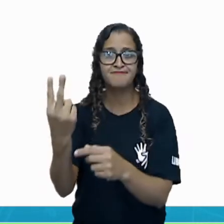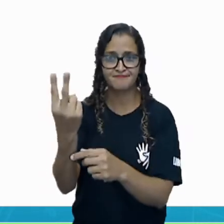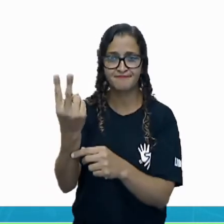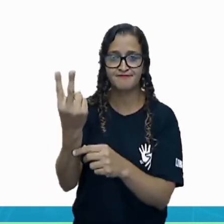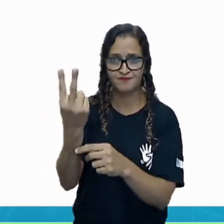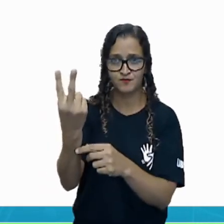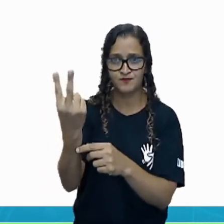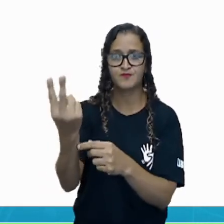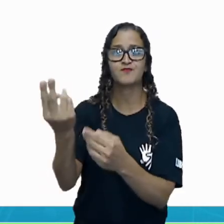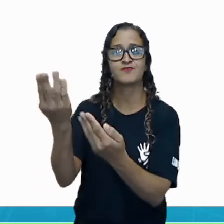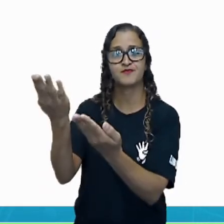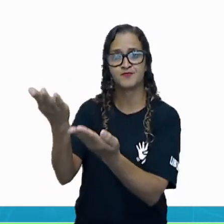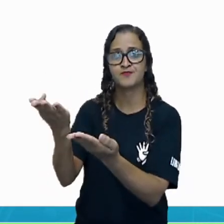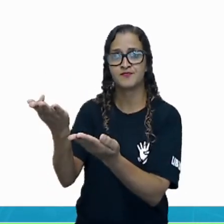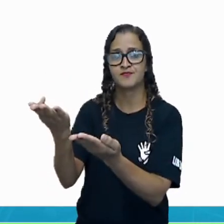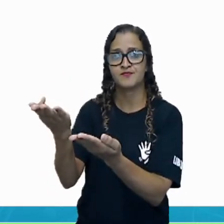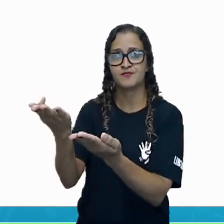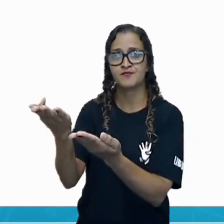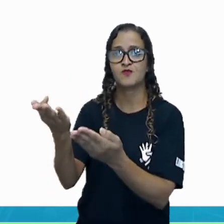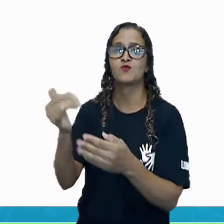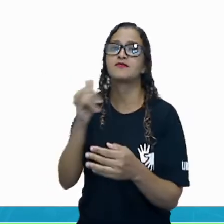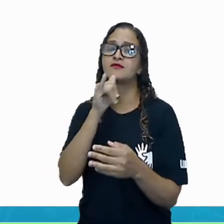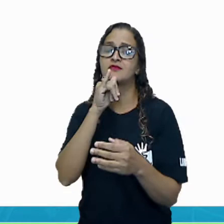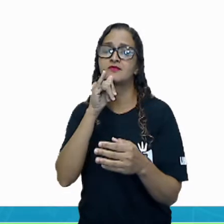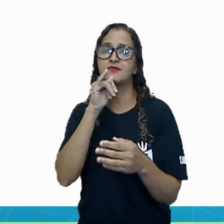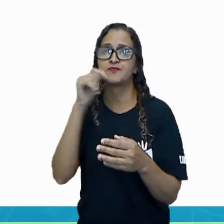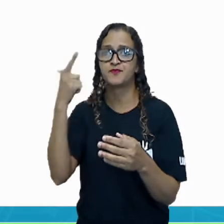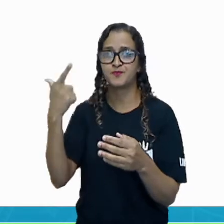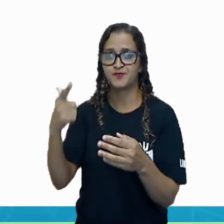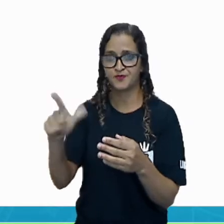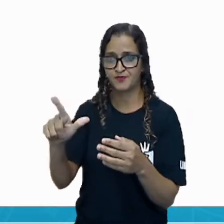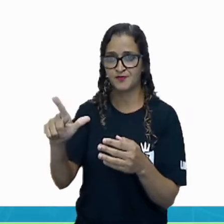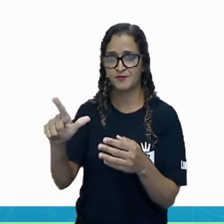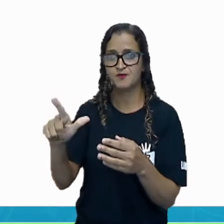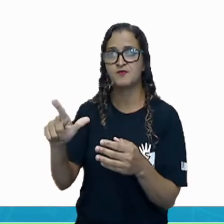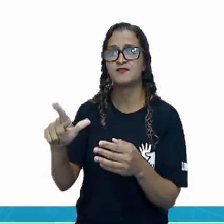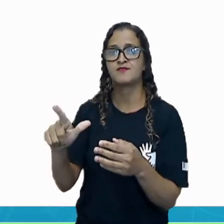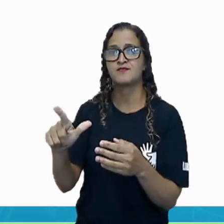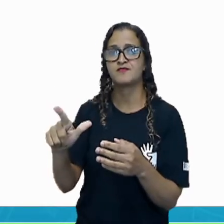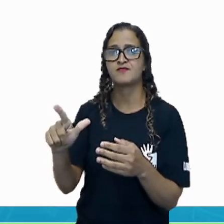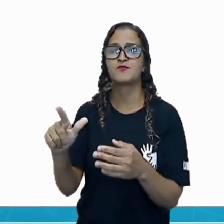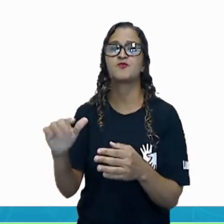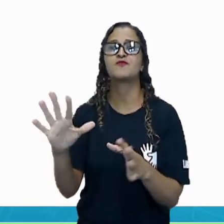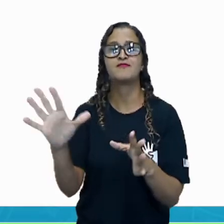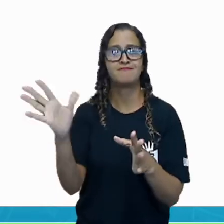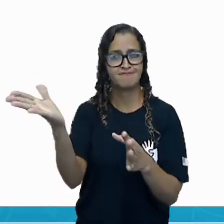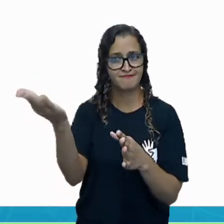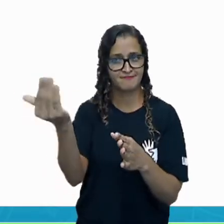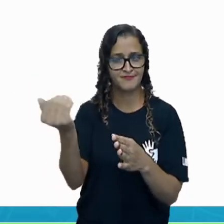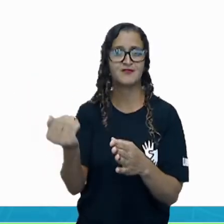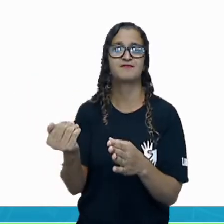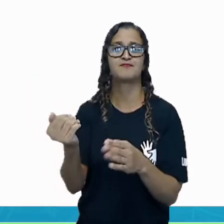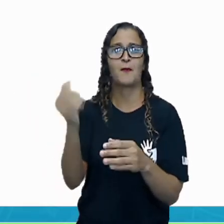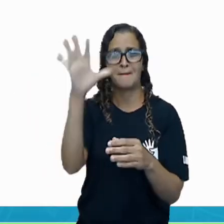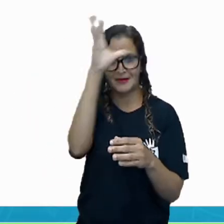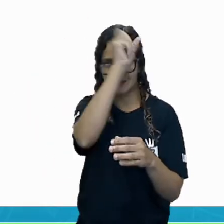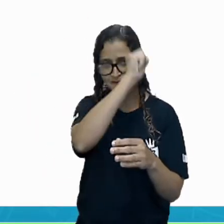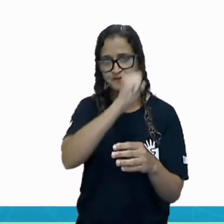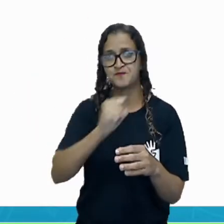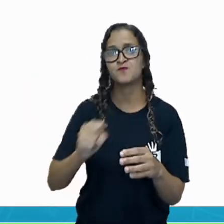bem. Mais um exemplo para a gente identificar com desenhos. A soma